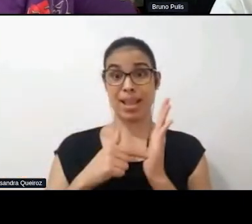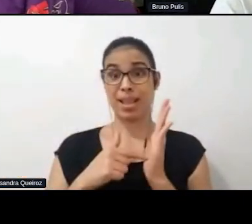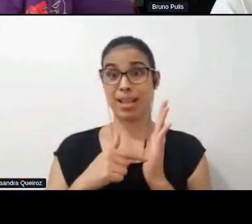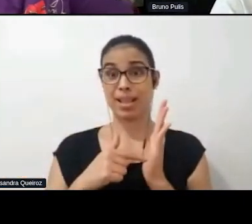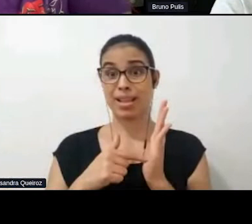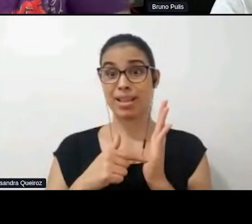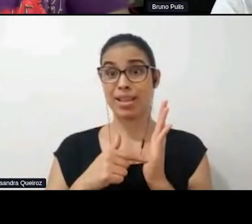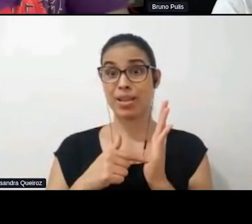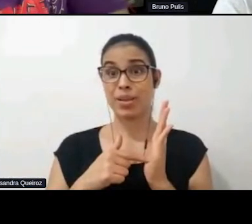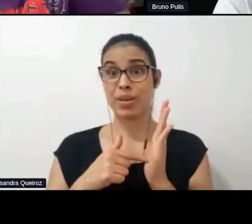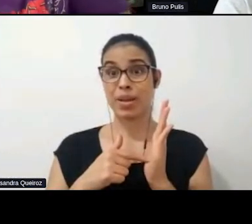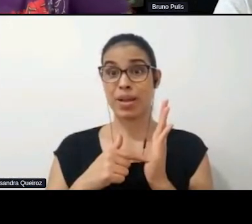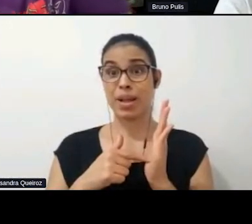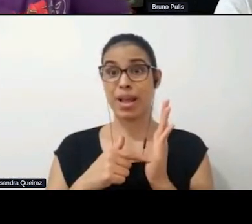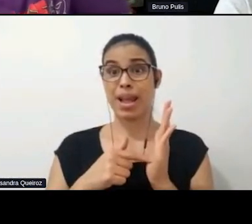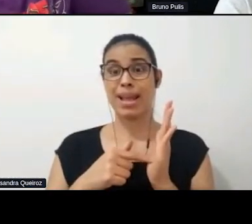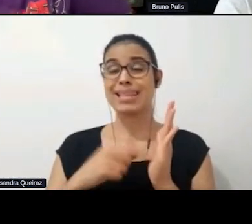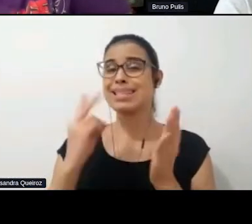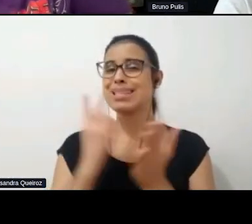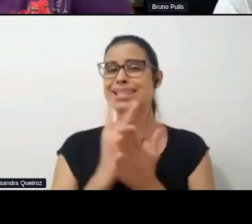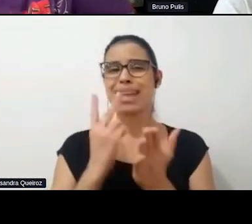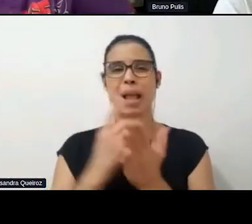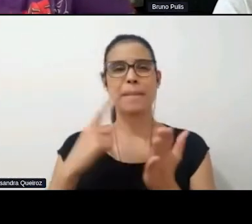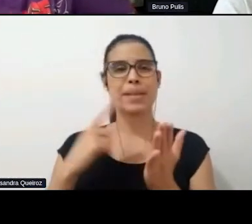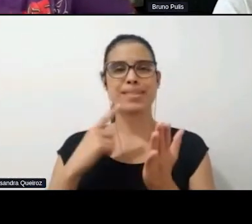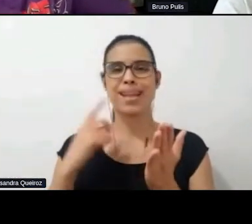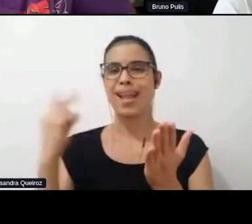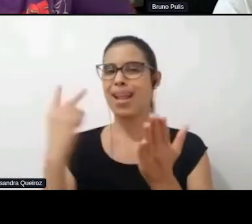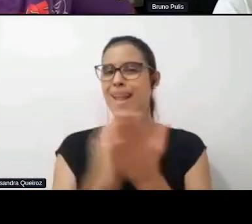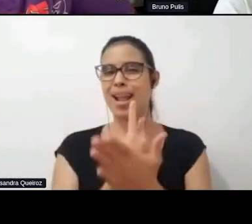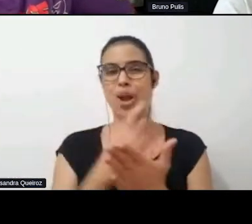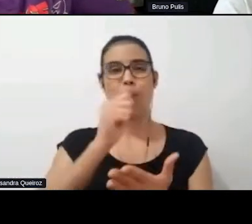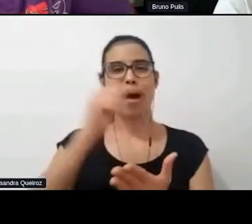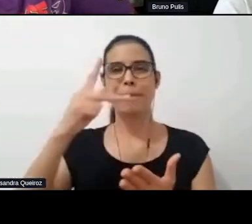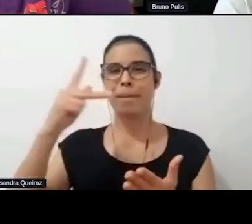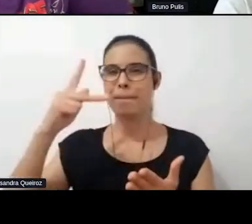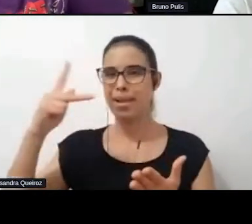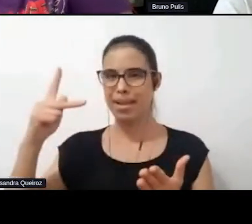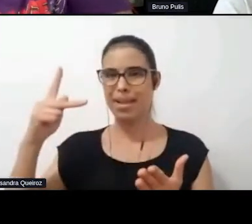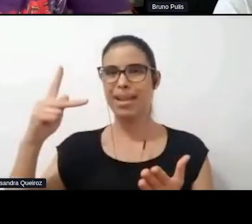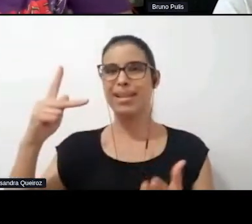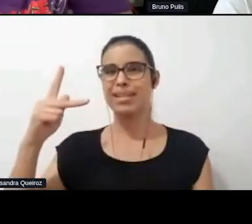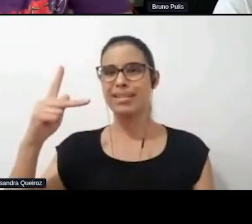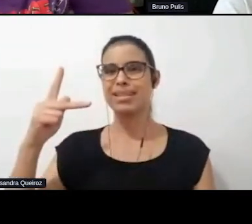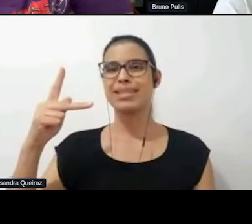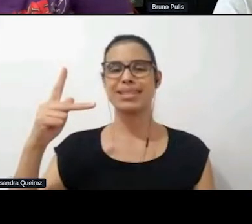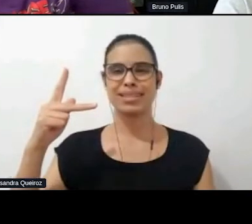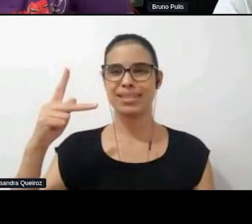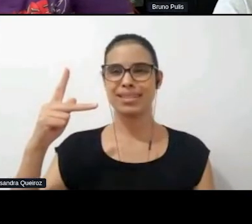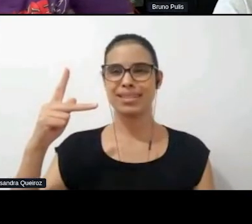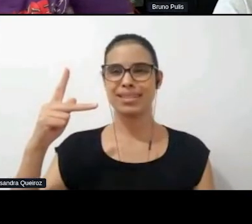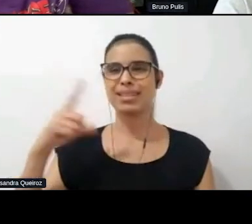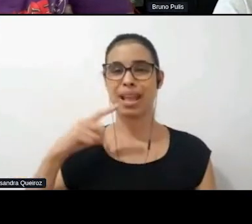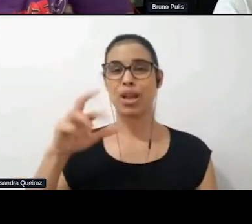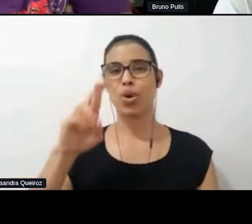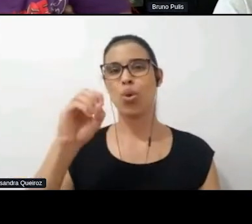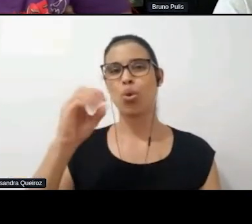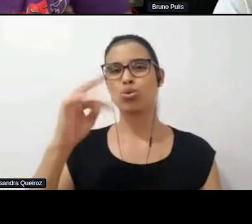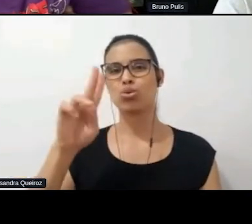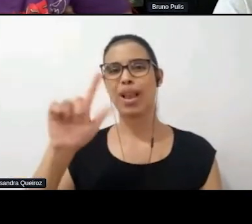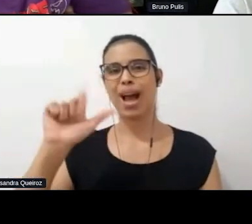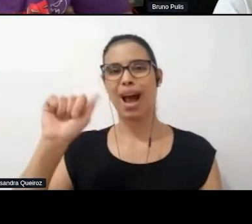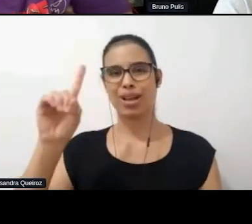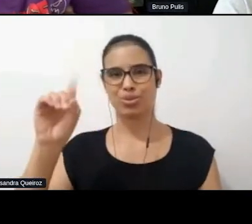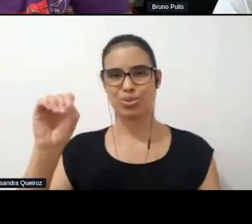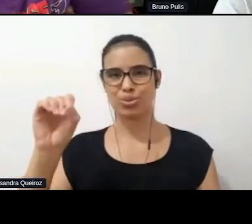É o erro mais clássico. Todo aplicativo tem. Inclusive, até saiu um vídeo